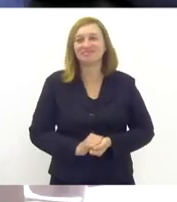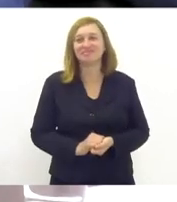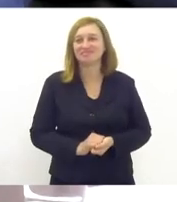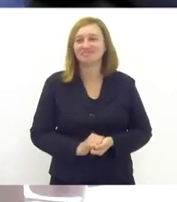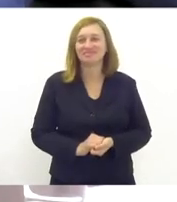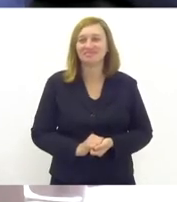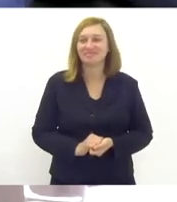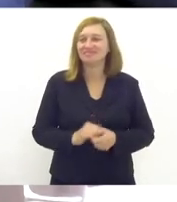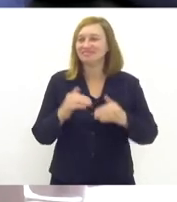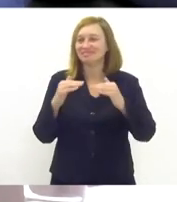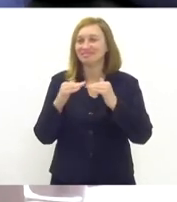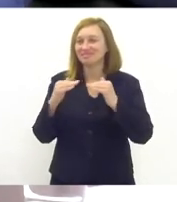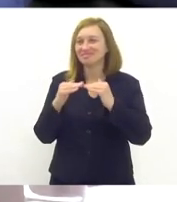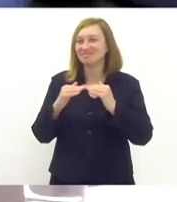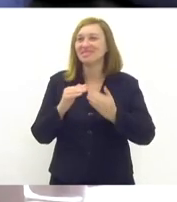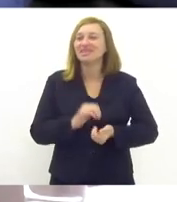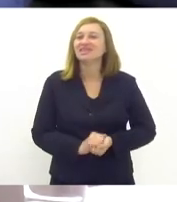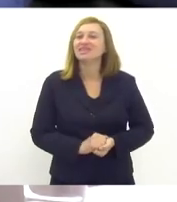no sentido de